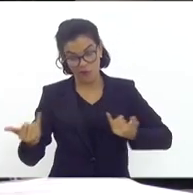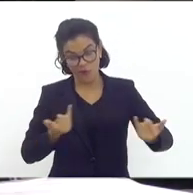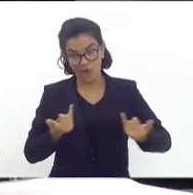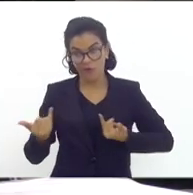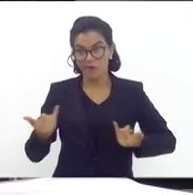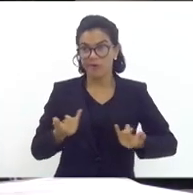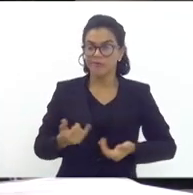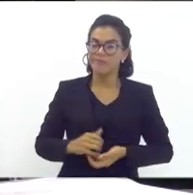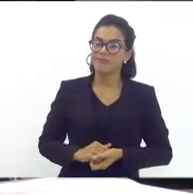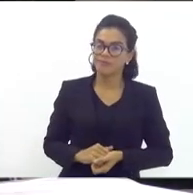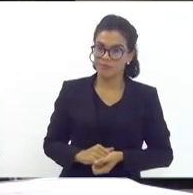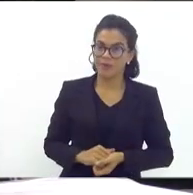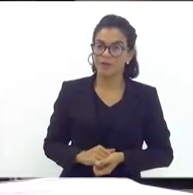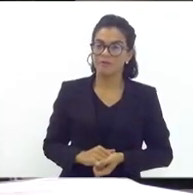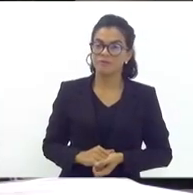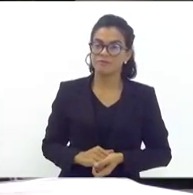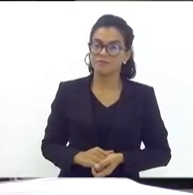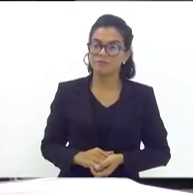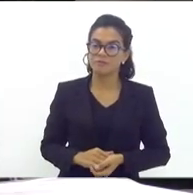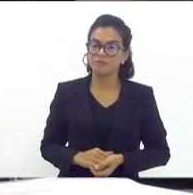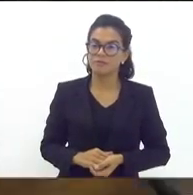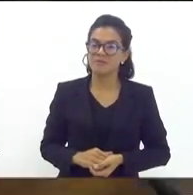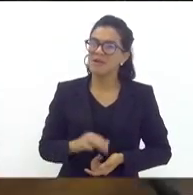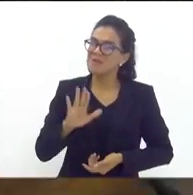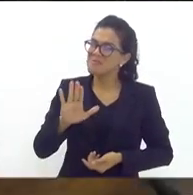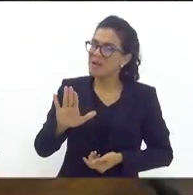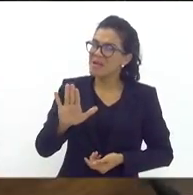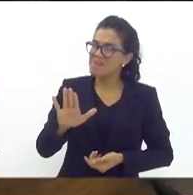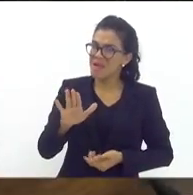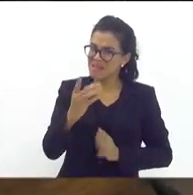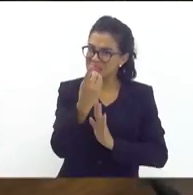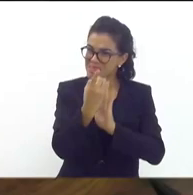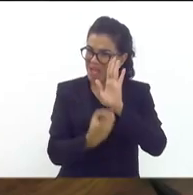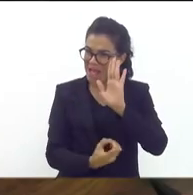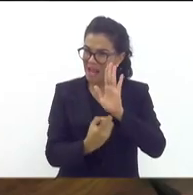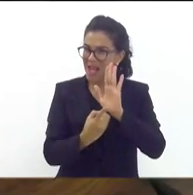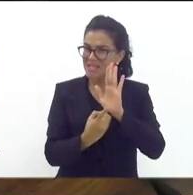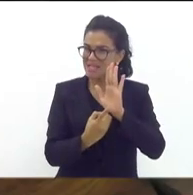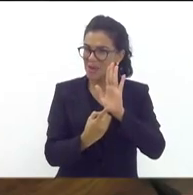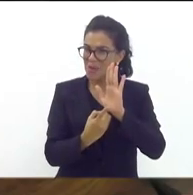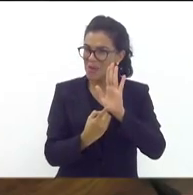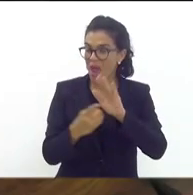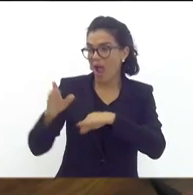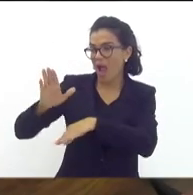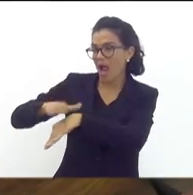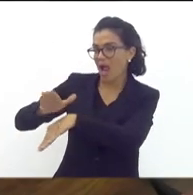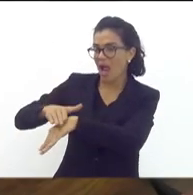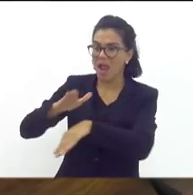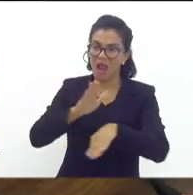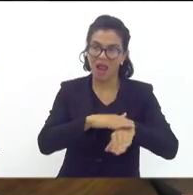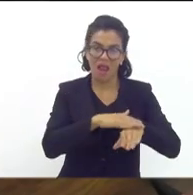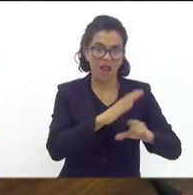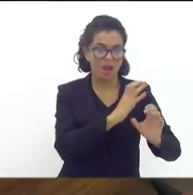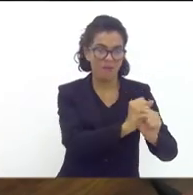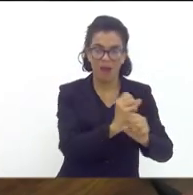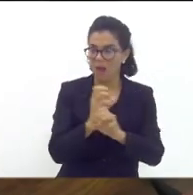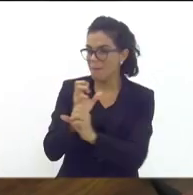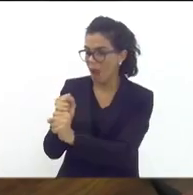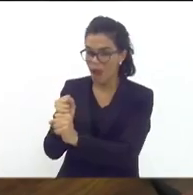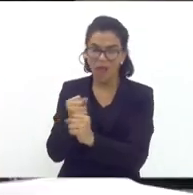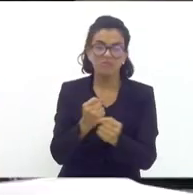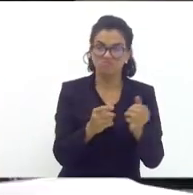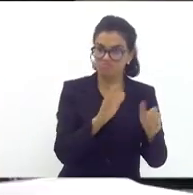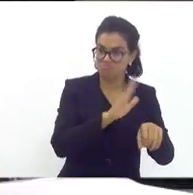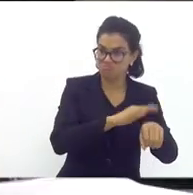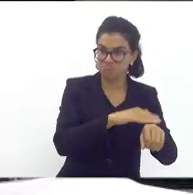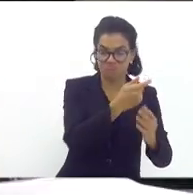balancete das agentes das concessionárias Mas é com base na alta declaração declaração das concessionárias e a nossa resolução é justamente para a gente